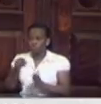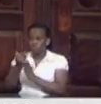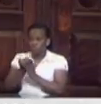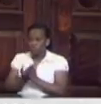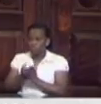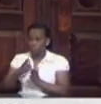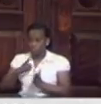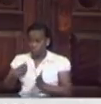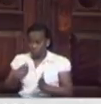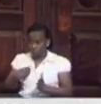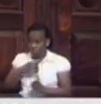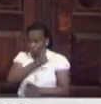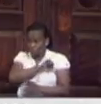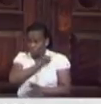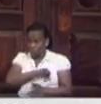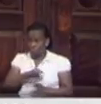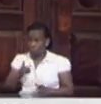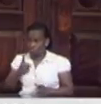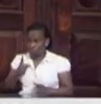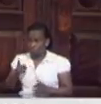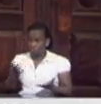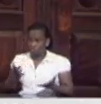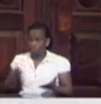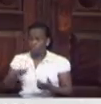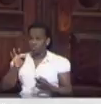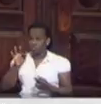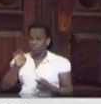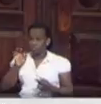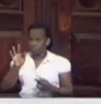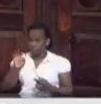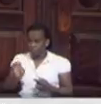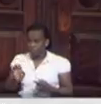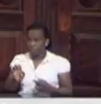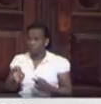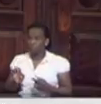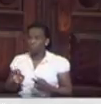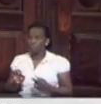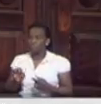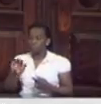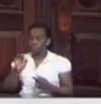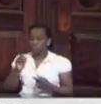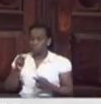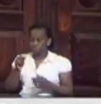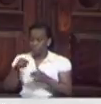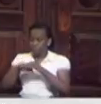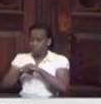Estado do Rio de Janeiro hoje, a do FEF, do Fundo,